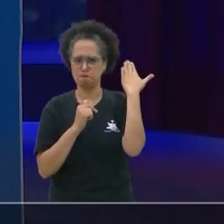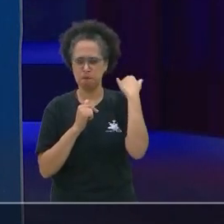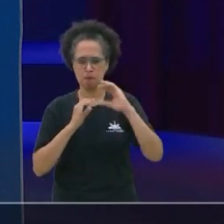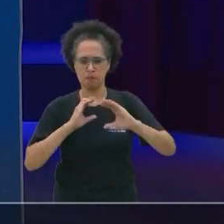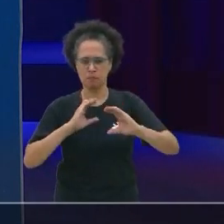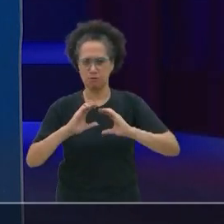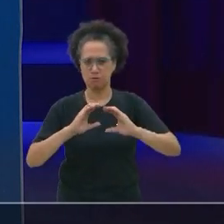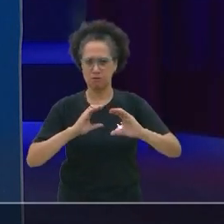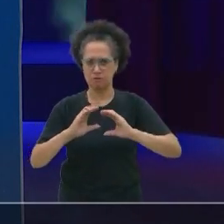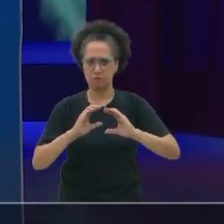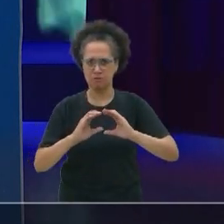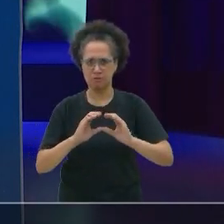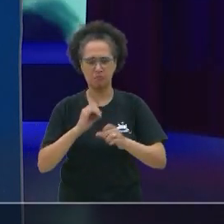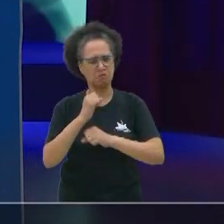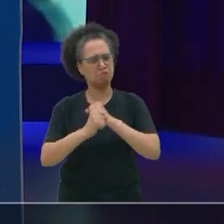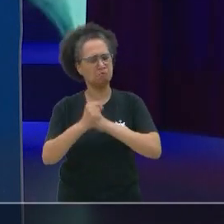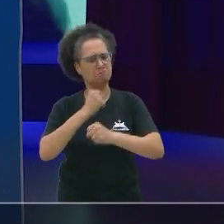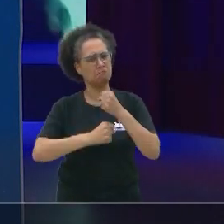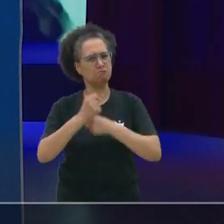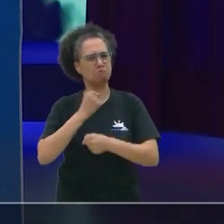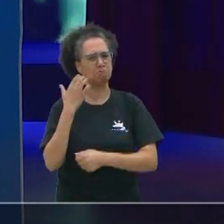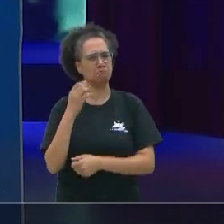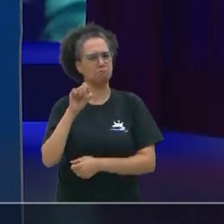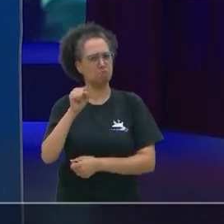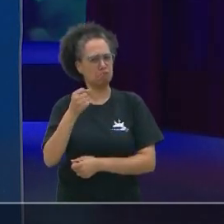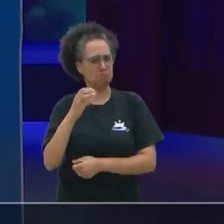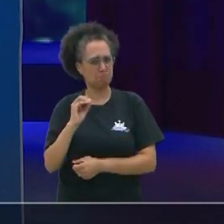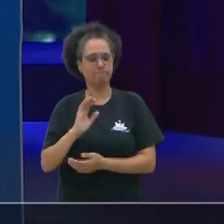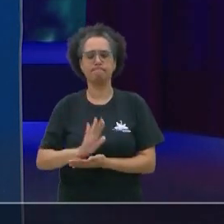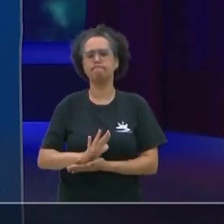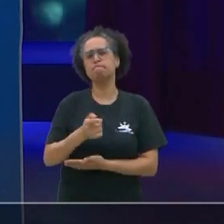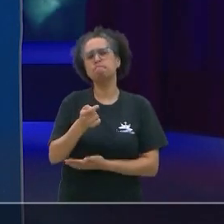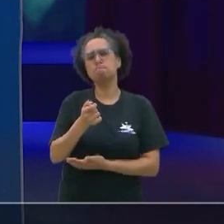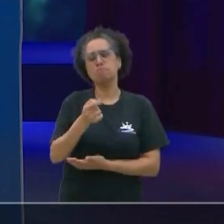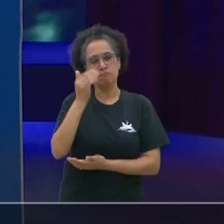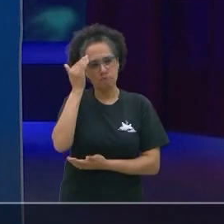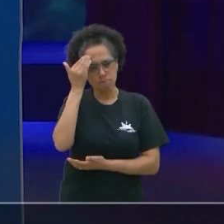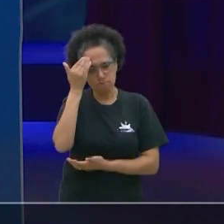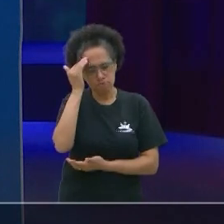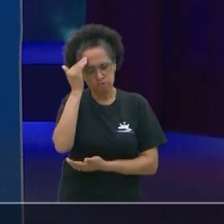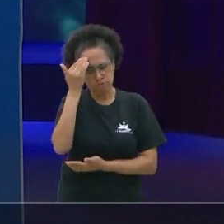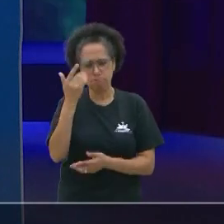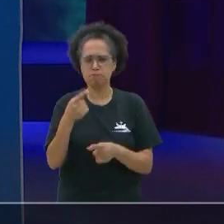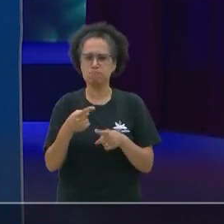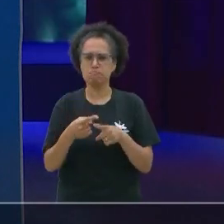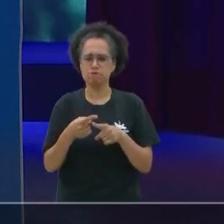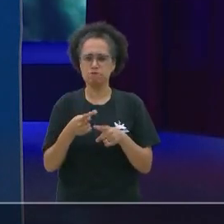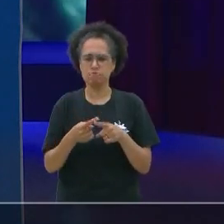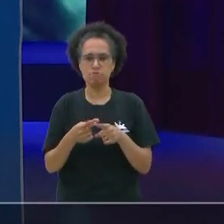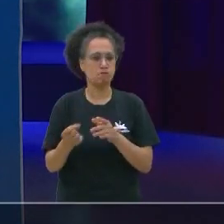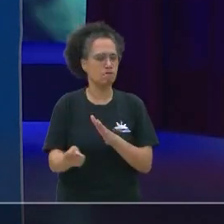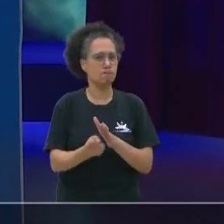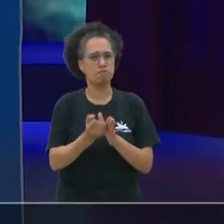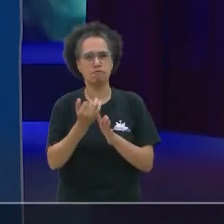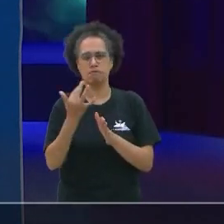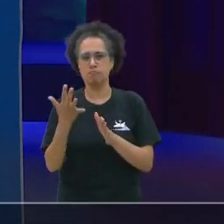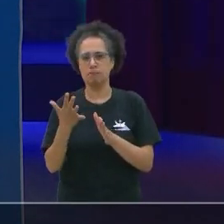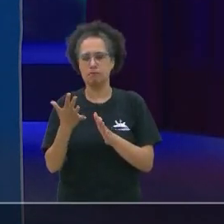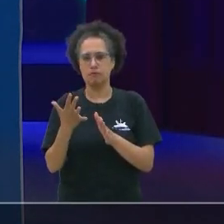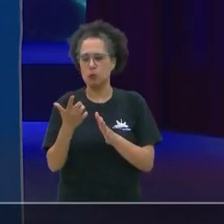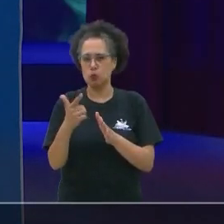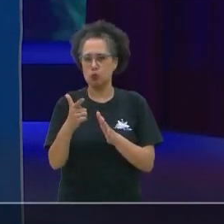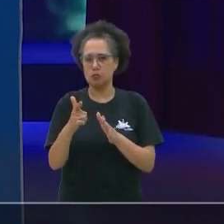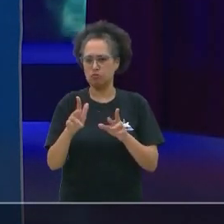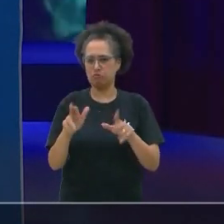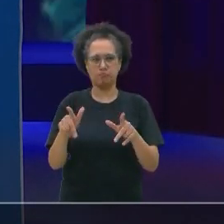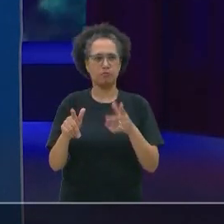comunicação naquele tempo. E ali pouco se entendia, porque muito das vezes, né, não se distinguia